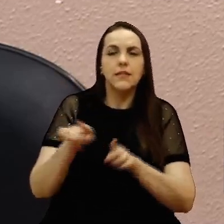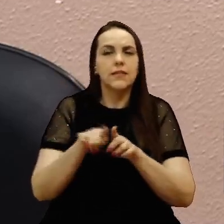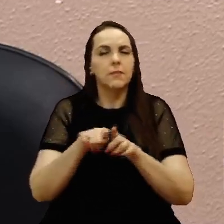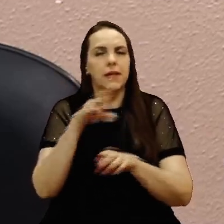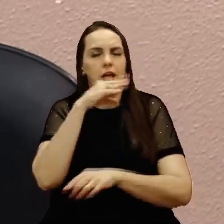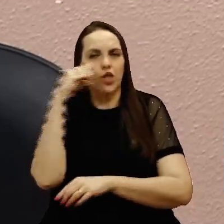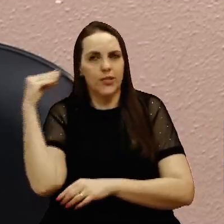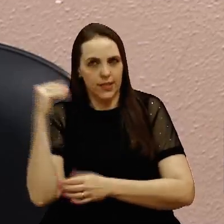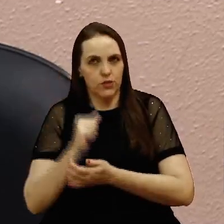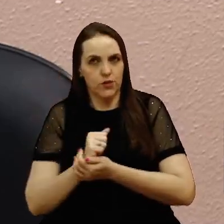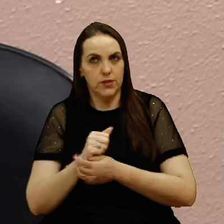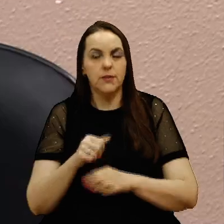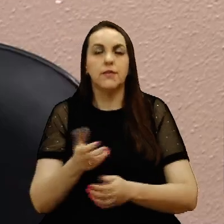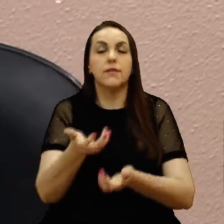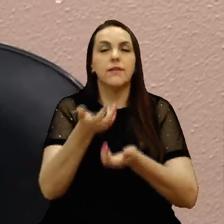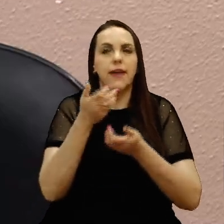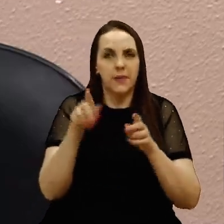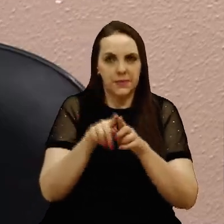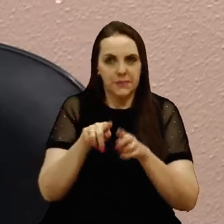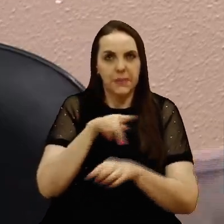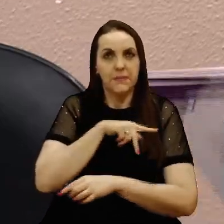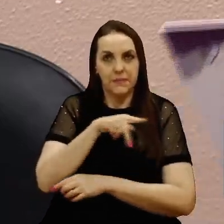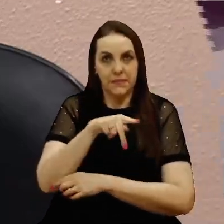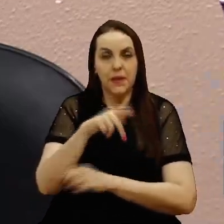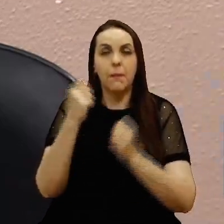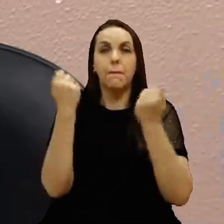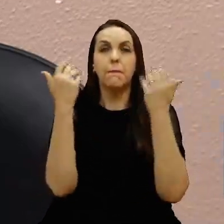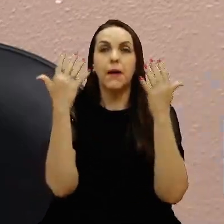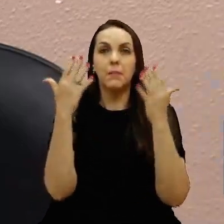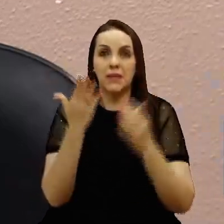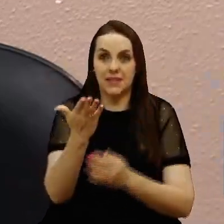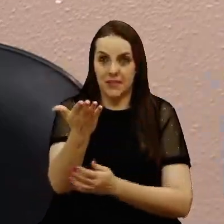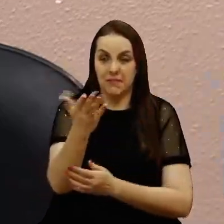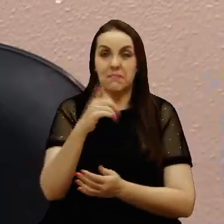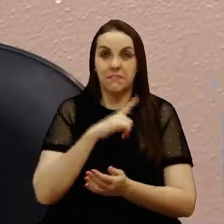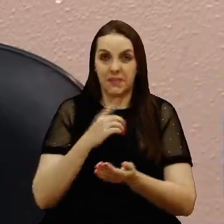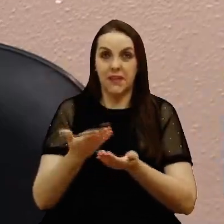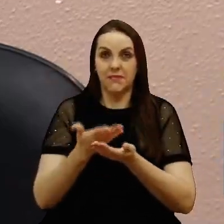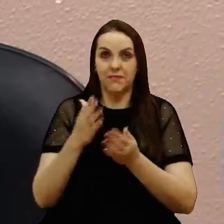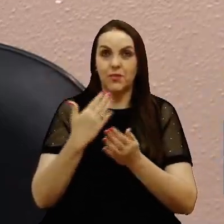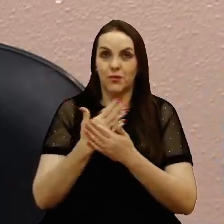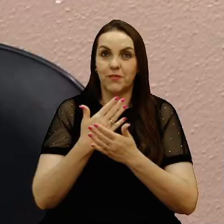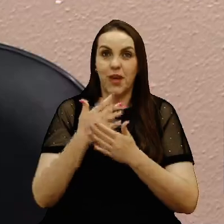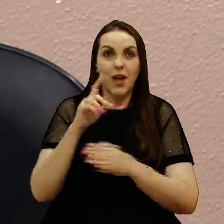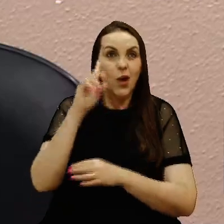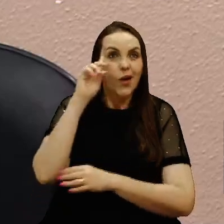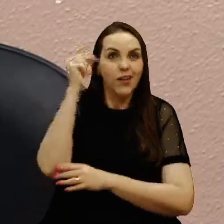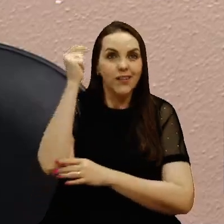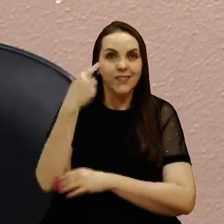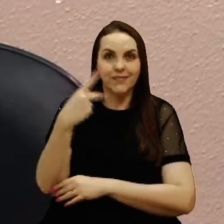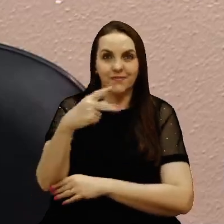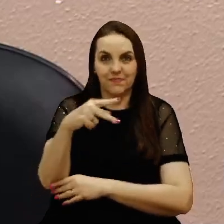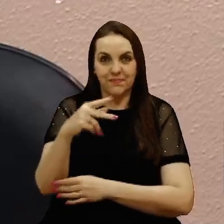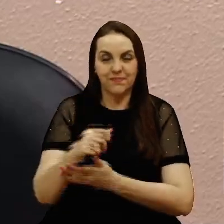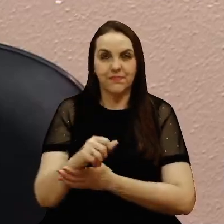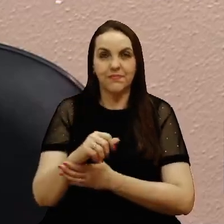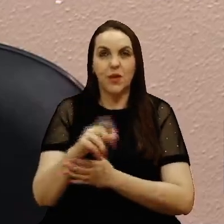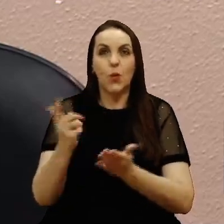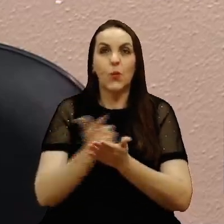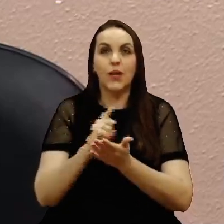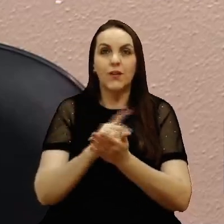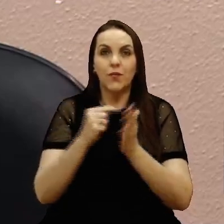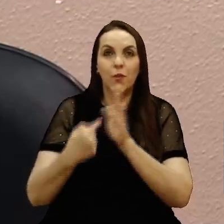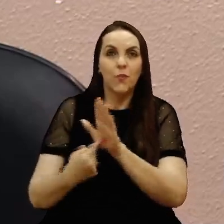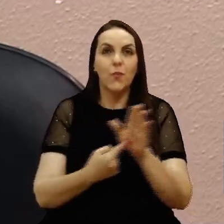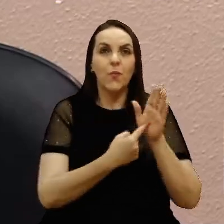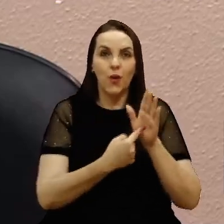adolescentes. E também queria, senhor presidente, lhe parabenizar, né? Sei que tem aqui a sua mão. Acho que esse livro simboliza muito o que